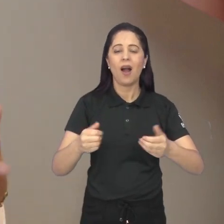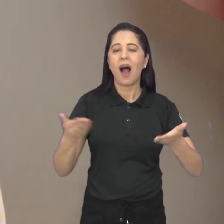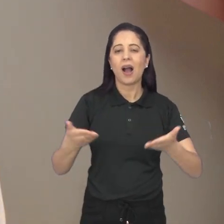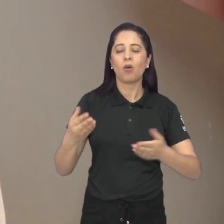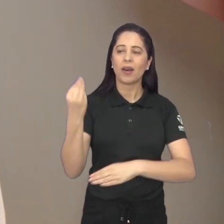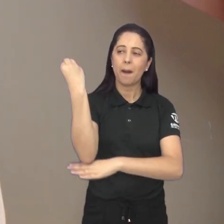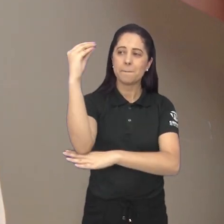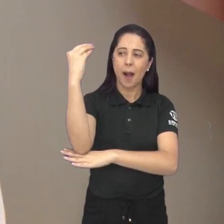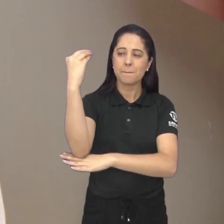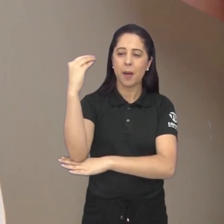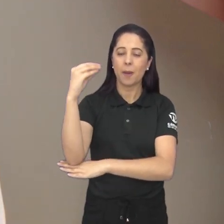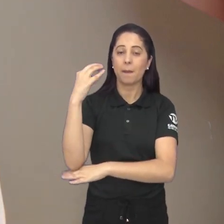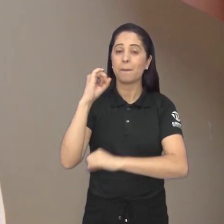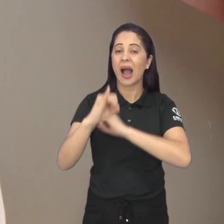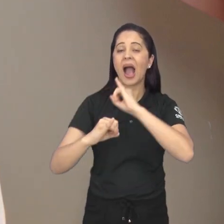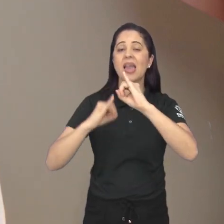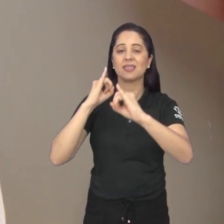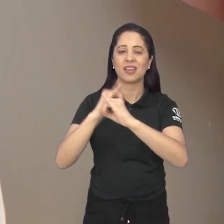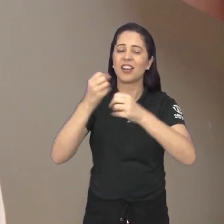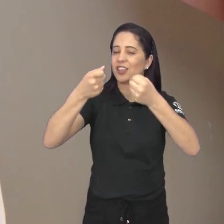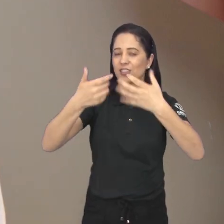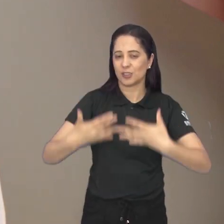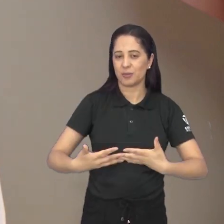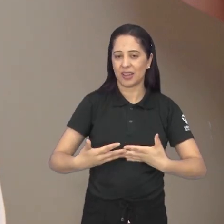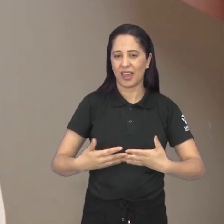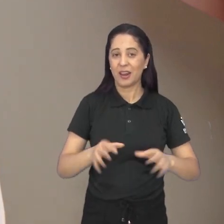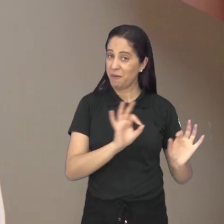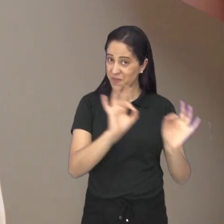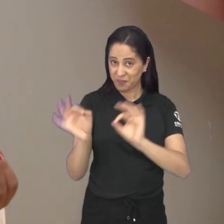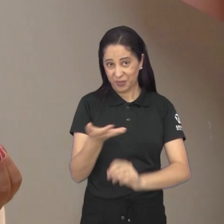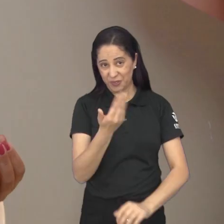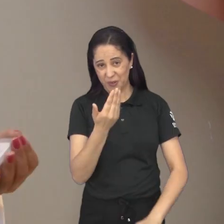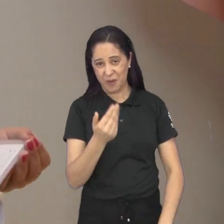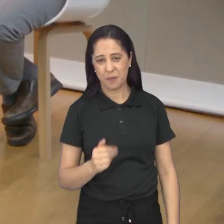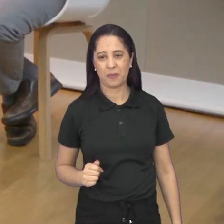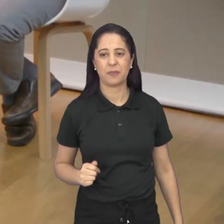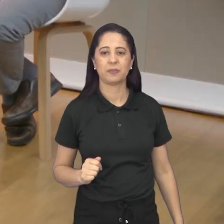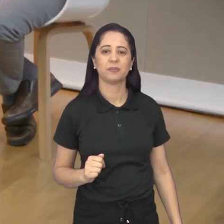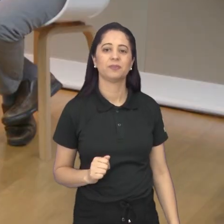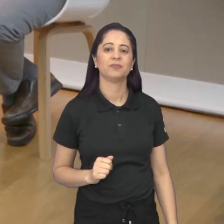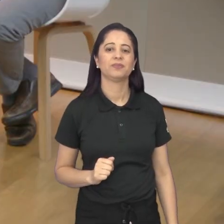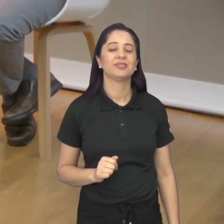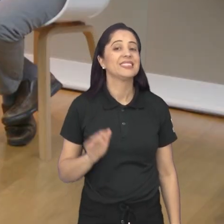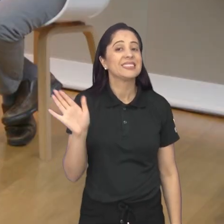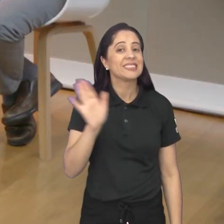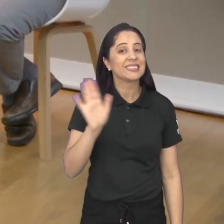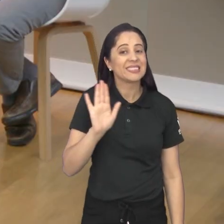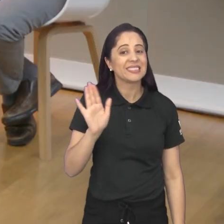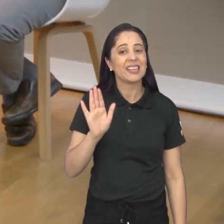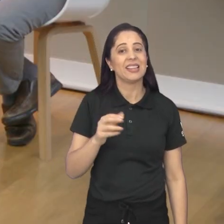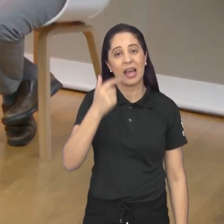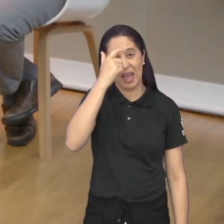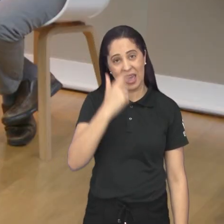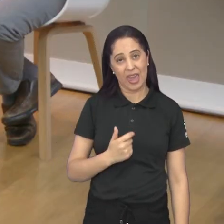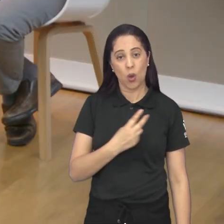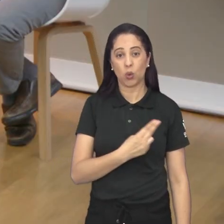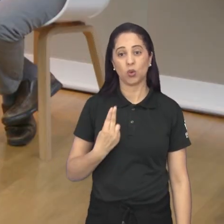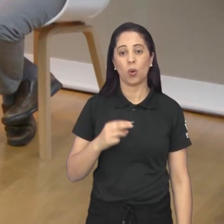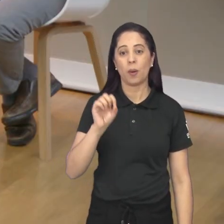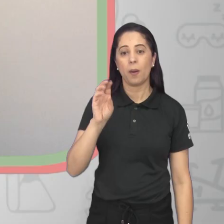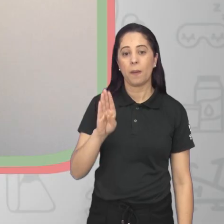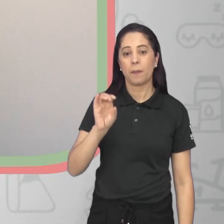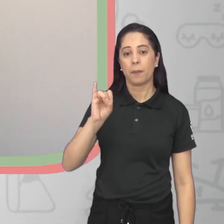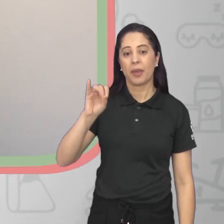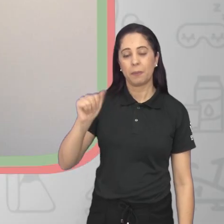para falar sobre o assunto, encaminhou uma mensagem para a gente. Vamos acompanhar, doutor? Olá, sou Bia Suzuki, tenho